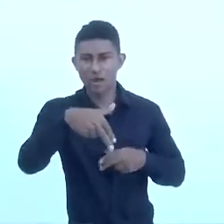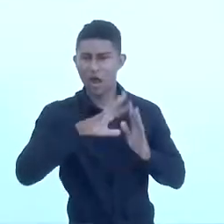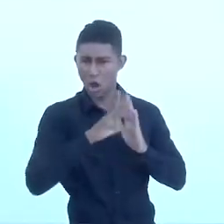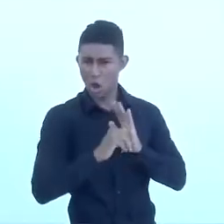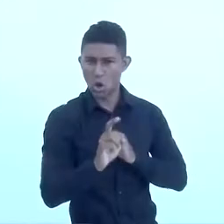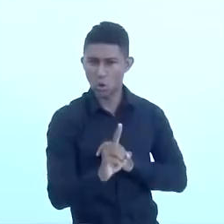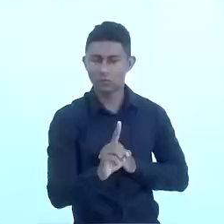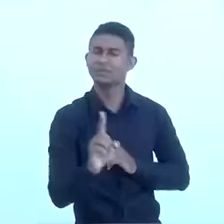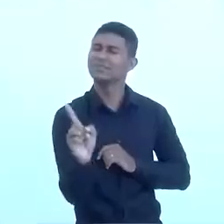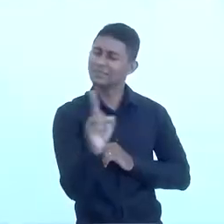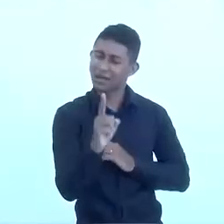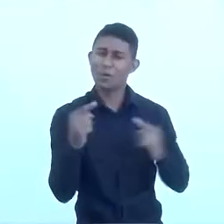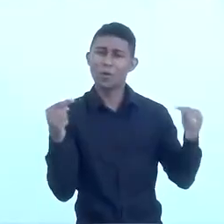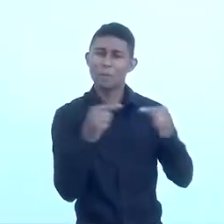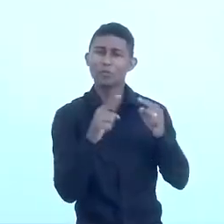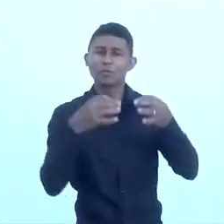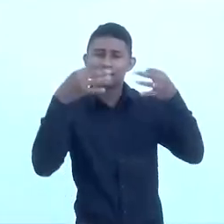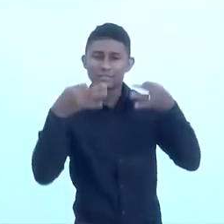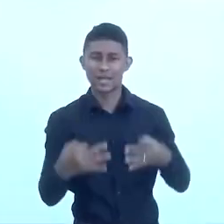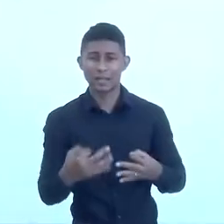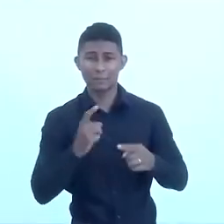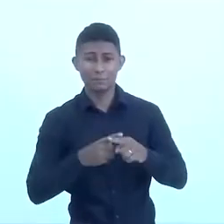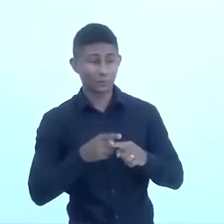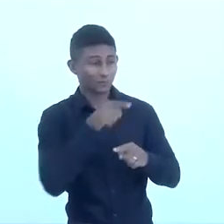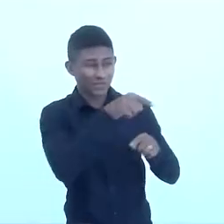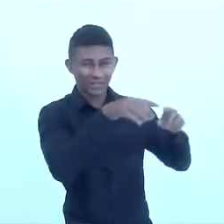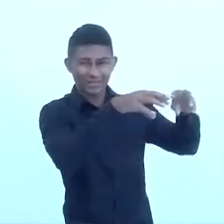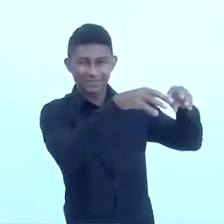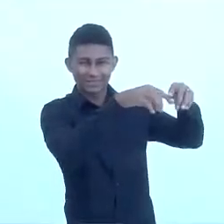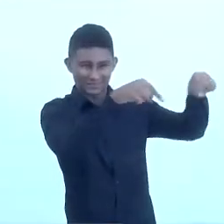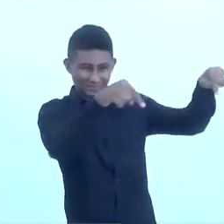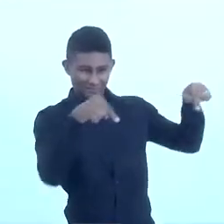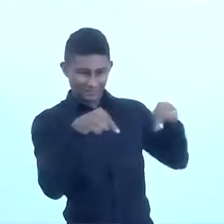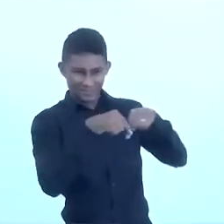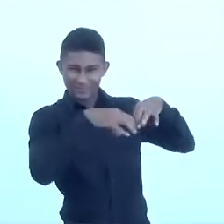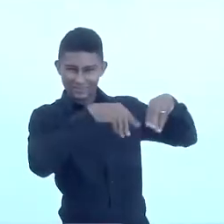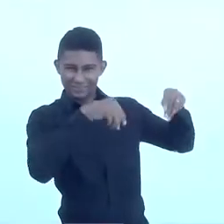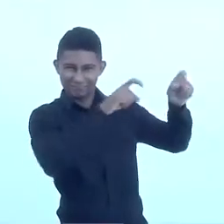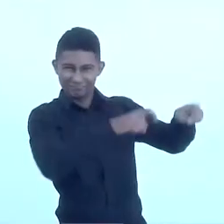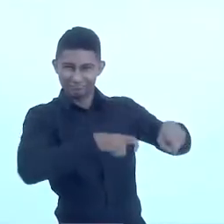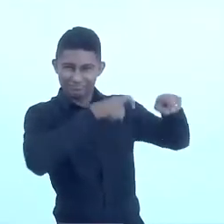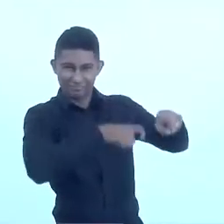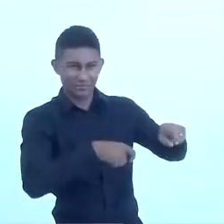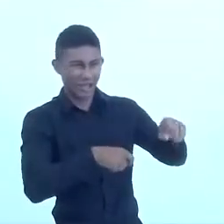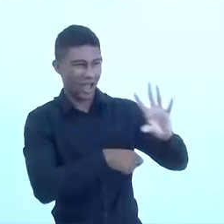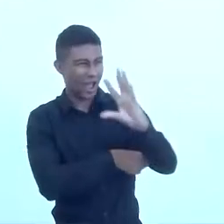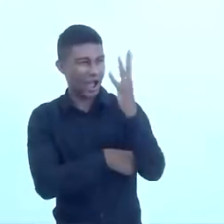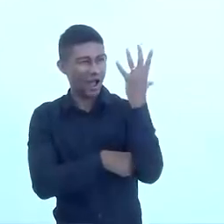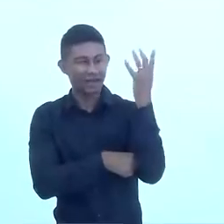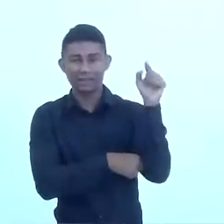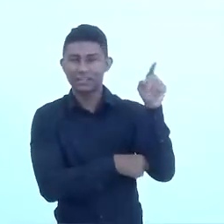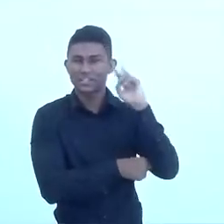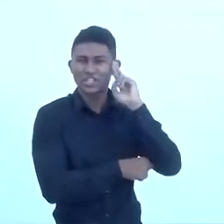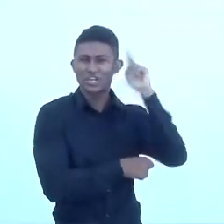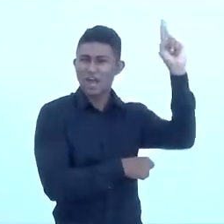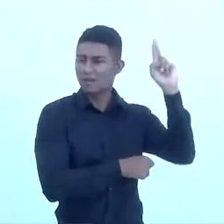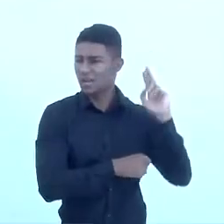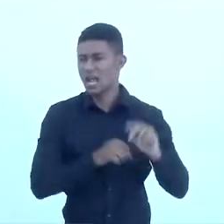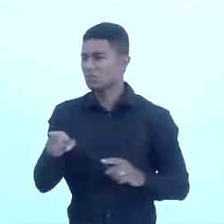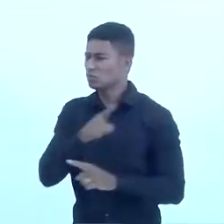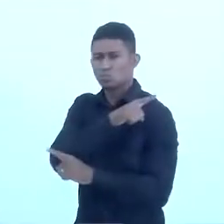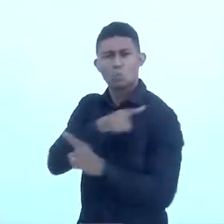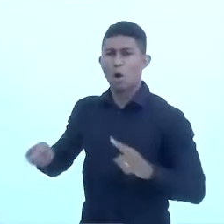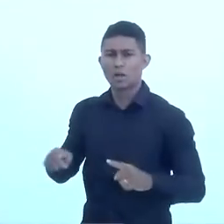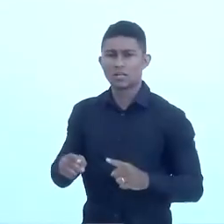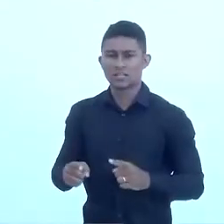Entende? Aquele cara é o dono daquelas terras e ele não deixa, ele dá tiro com espingarda de socar pela